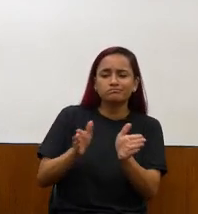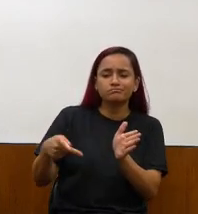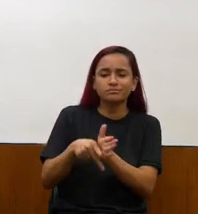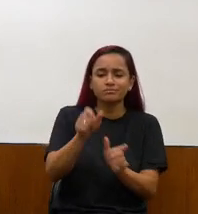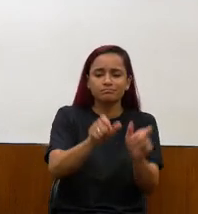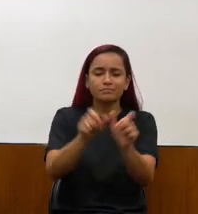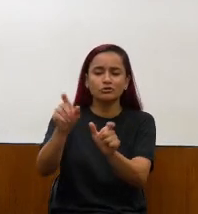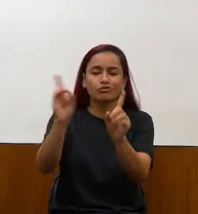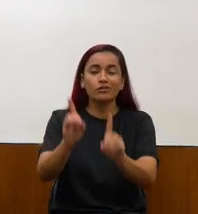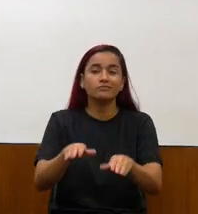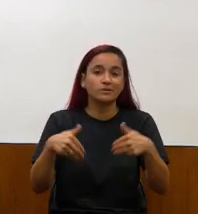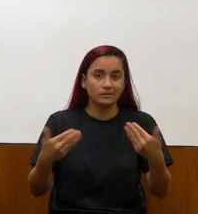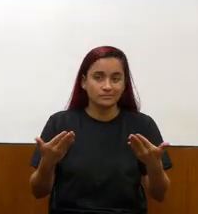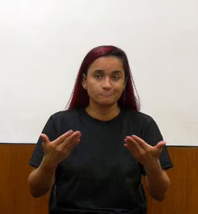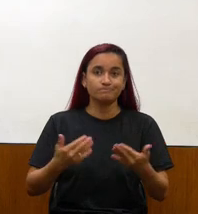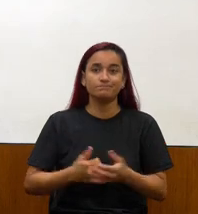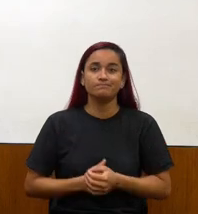Geralmente,